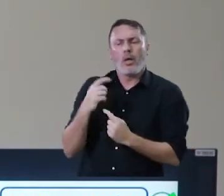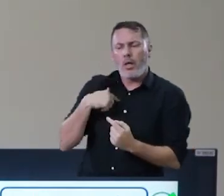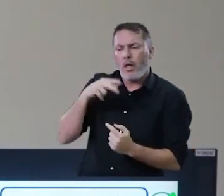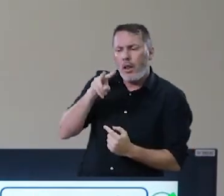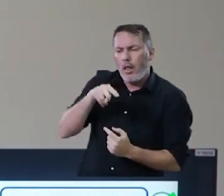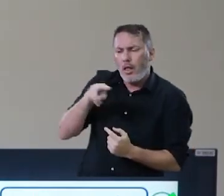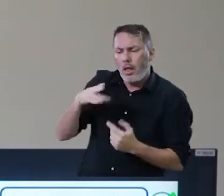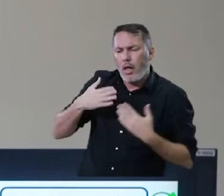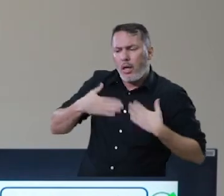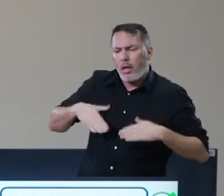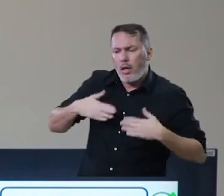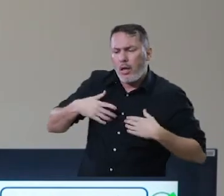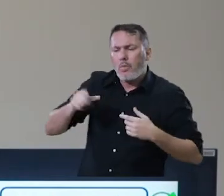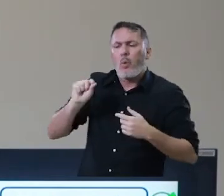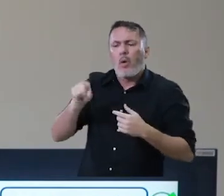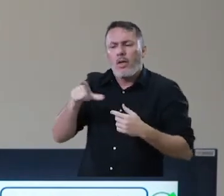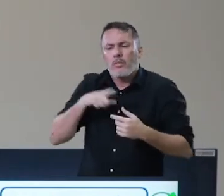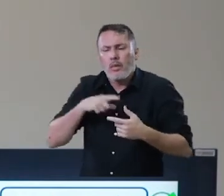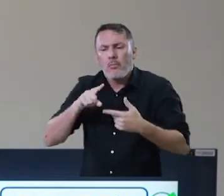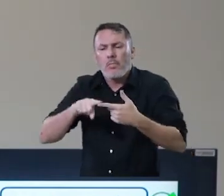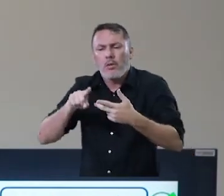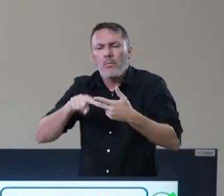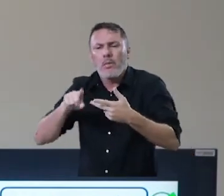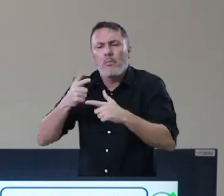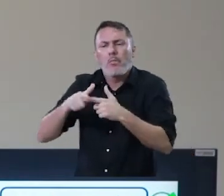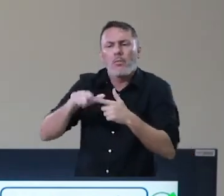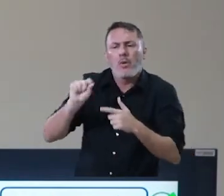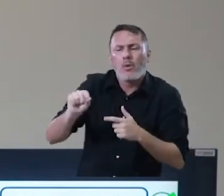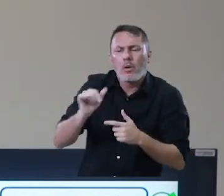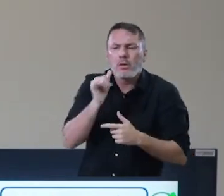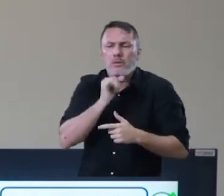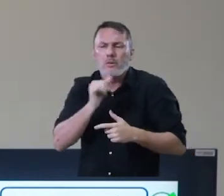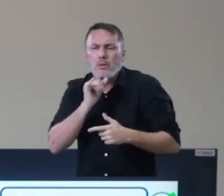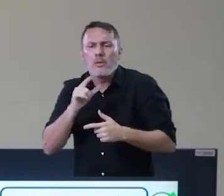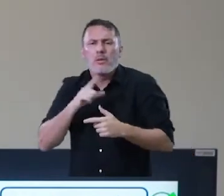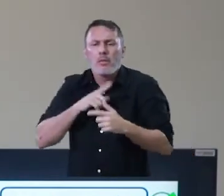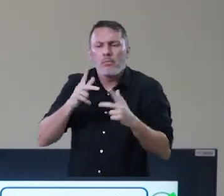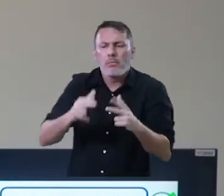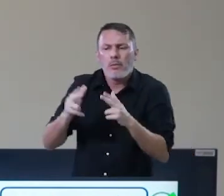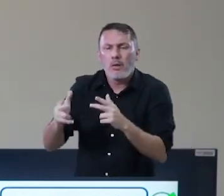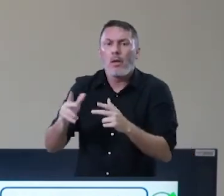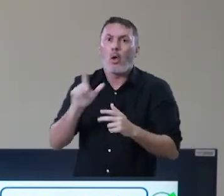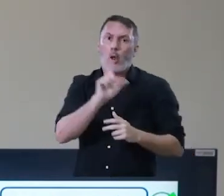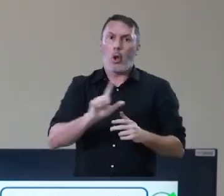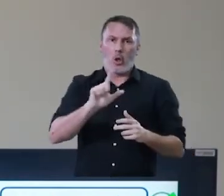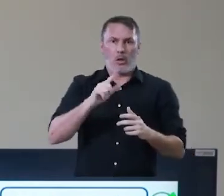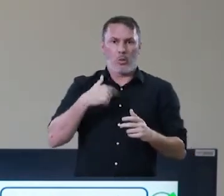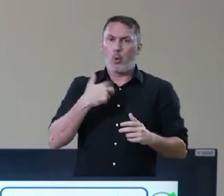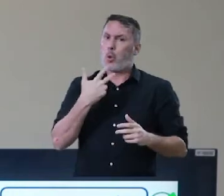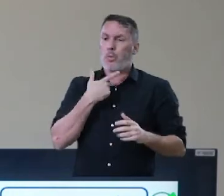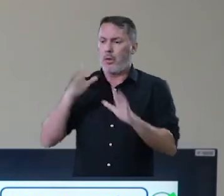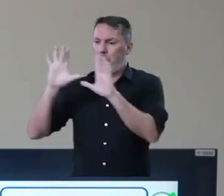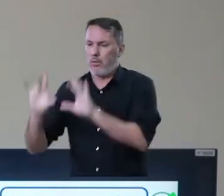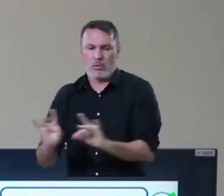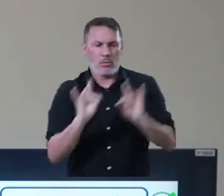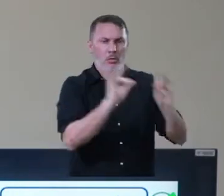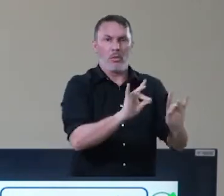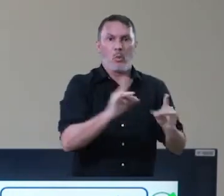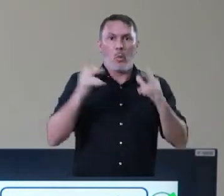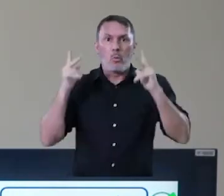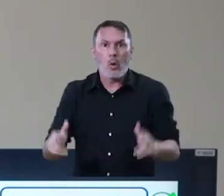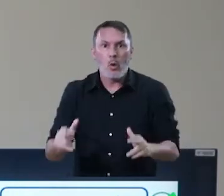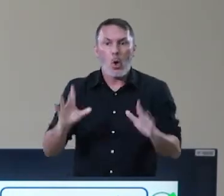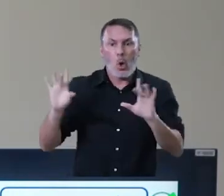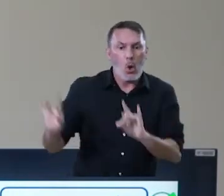auxiliar. Ele está ali para mostrar o que eu quero, quais são as problemáticas, quais são os exemplos. Obviamente, você não vai fazer uma cópia